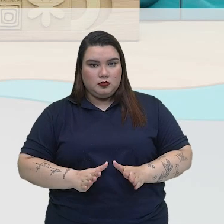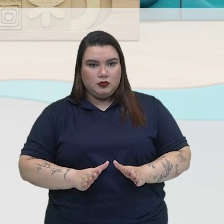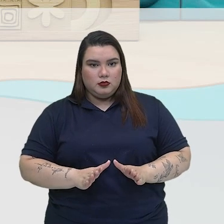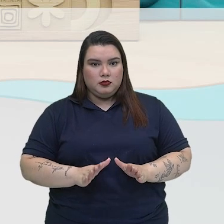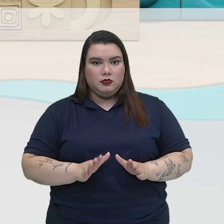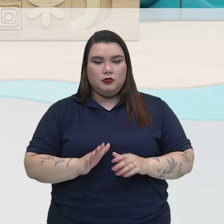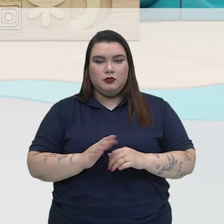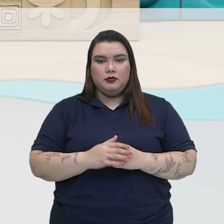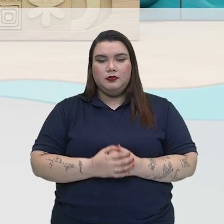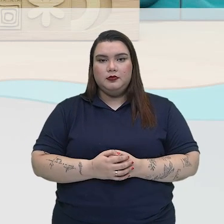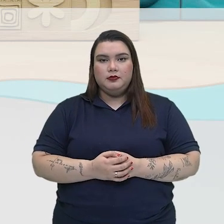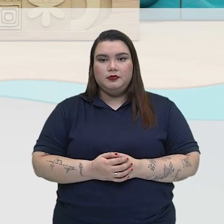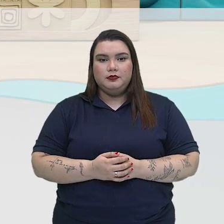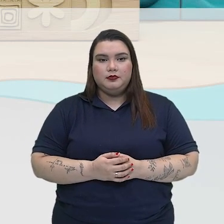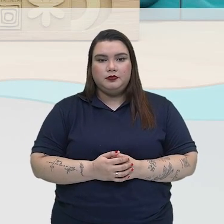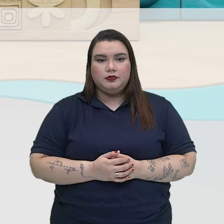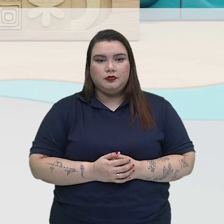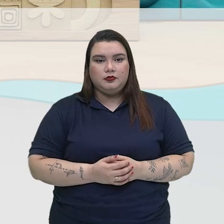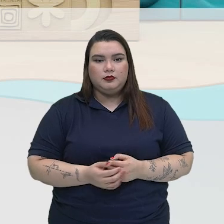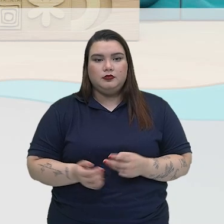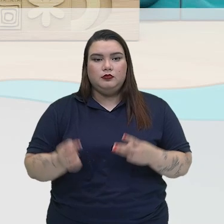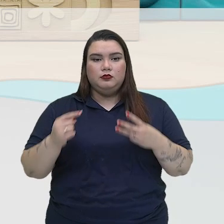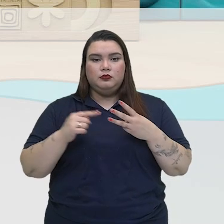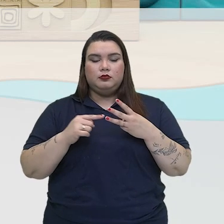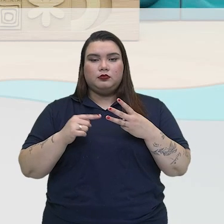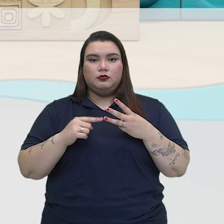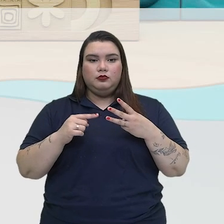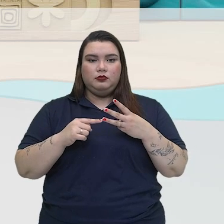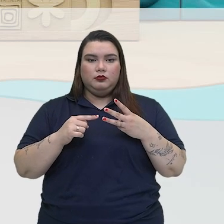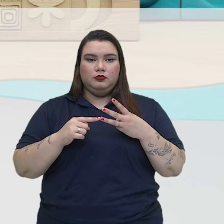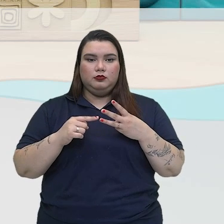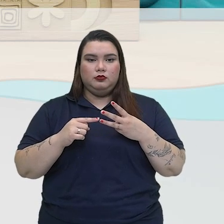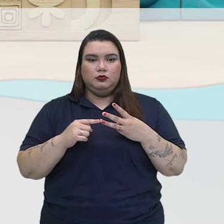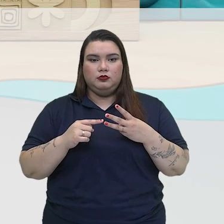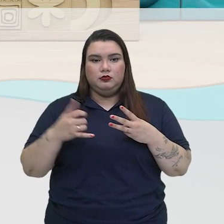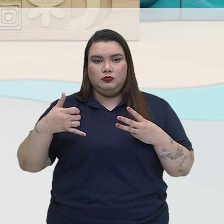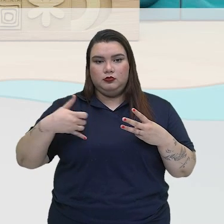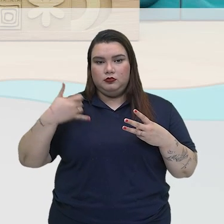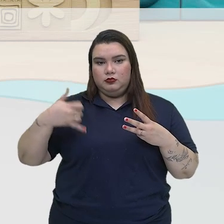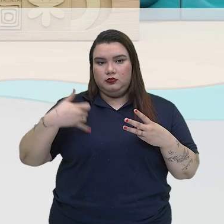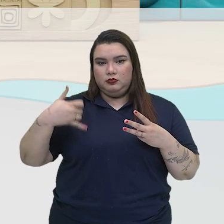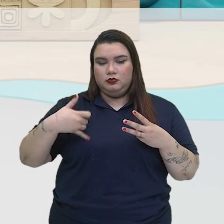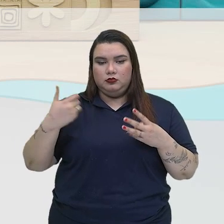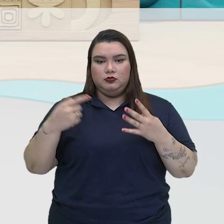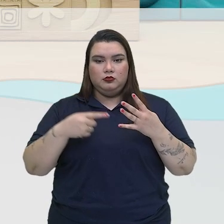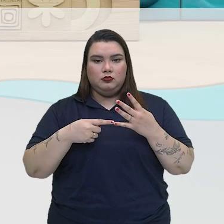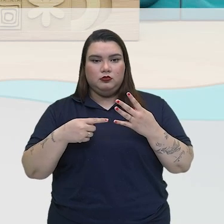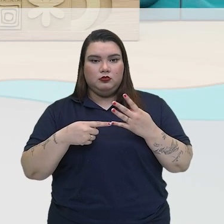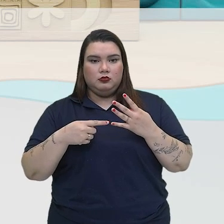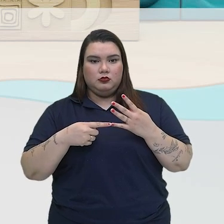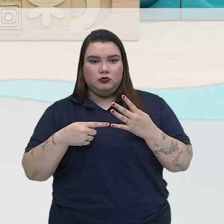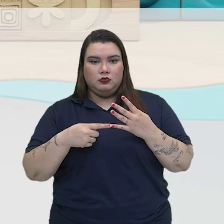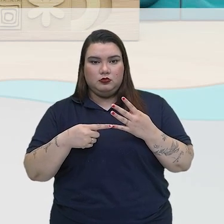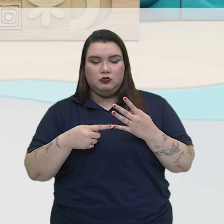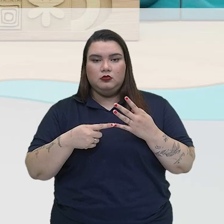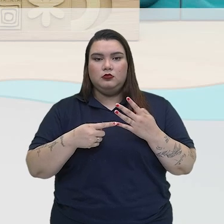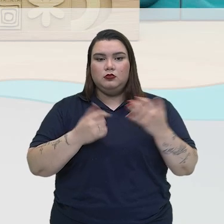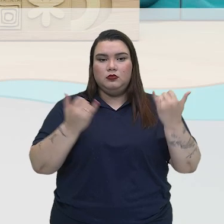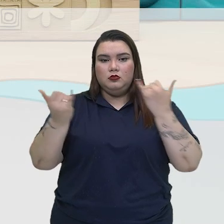birth, que significa lugar de nascimento, né? Age, age, idade.